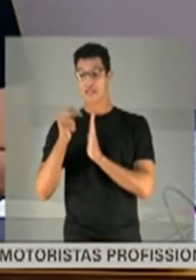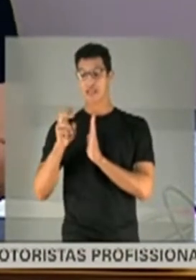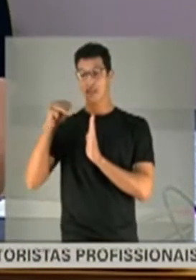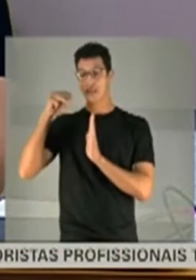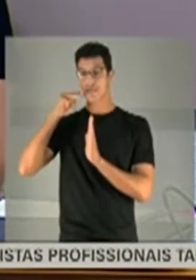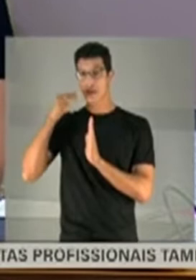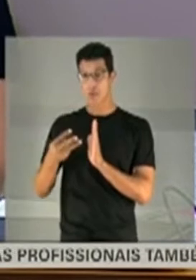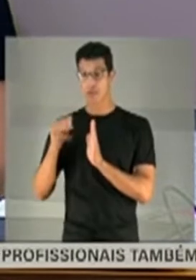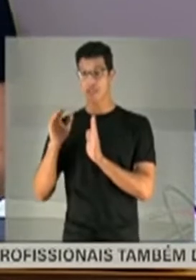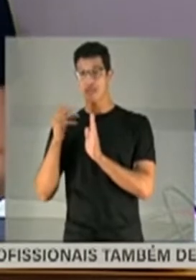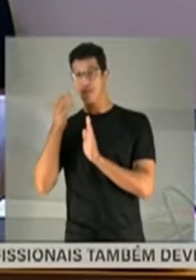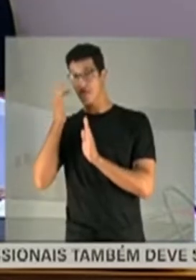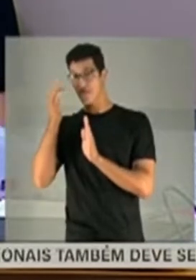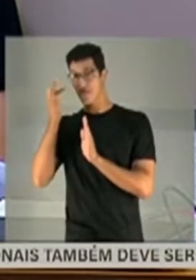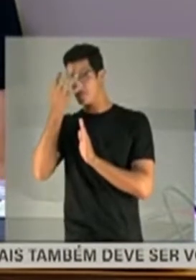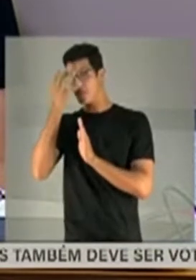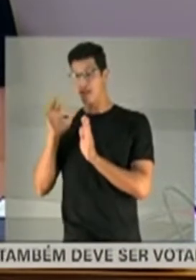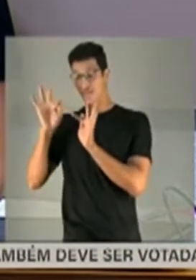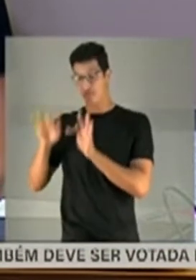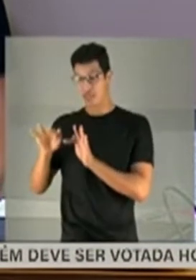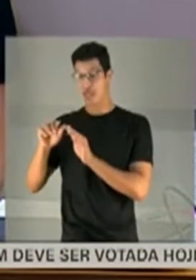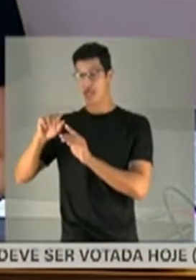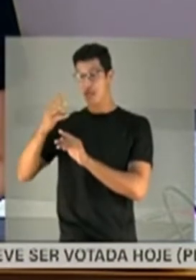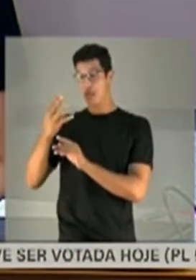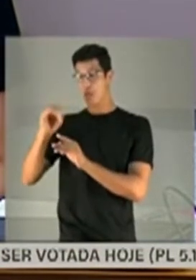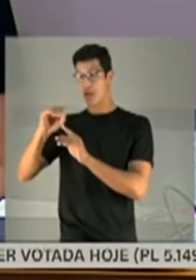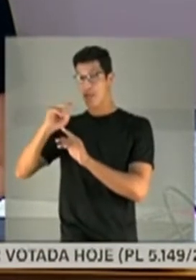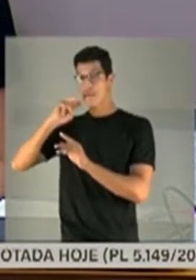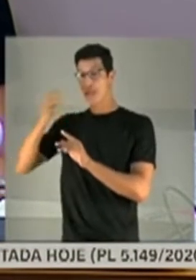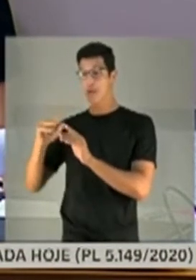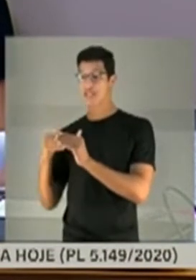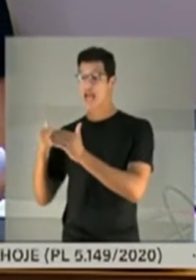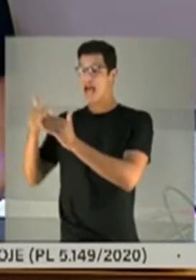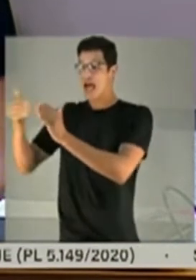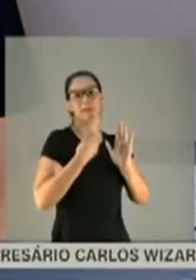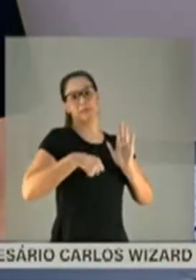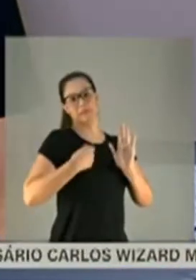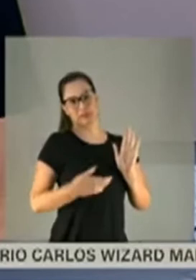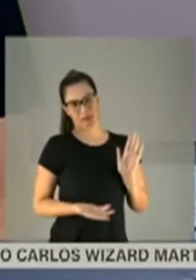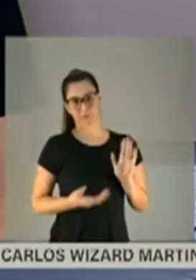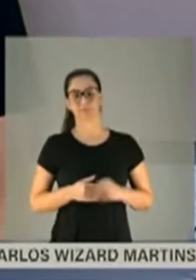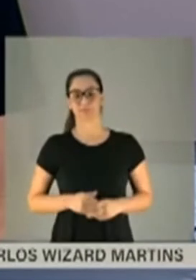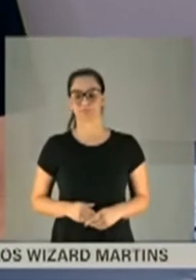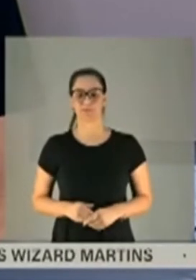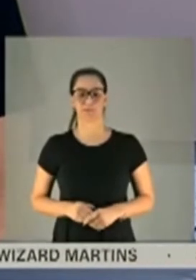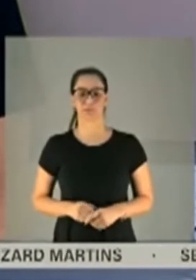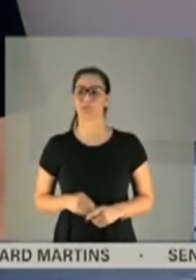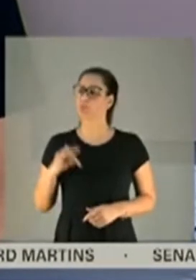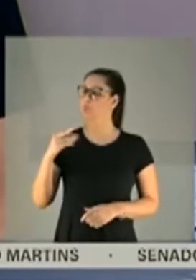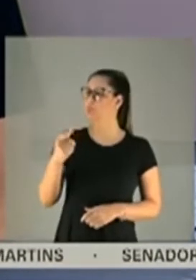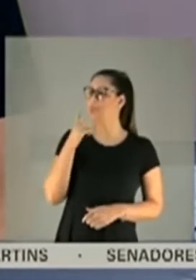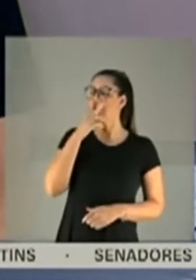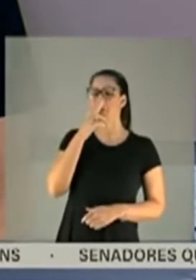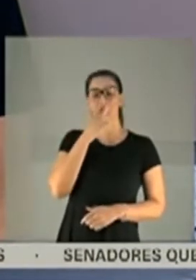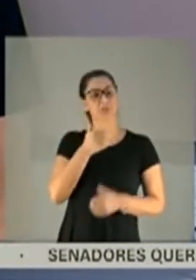de fevereiro e 40 milhões adicionais até maio desse ano. E tudo, aparentemente, estava indo muito